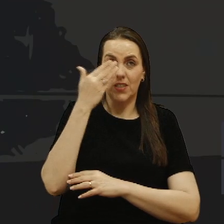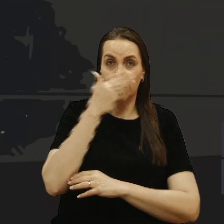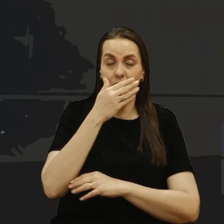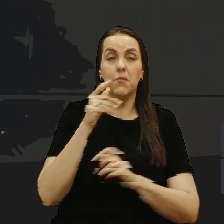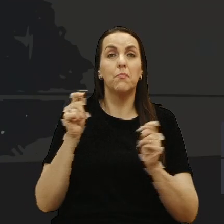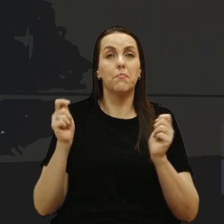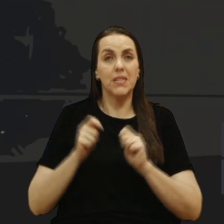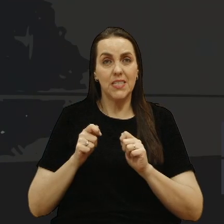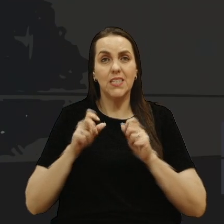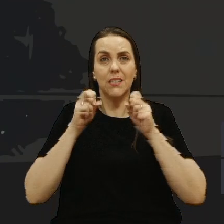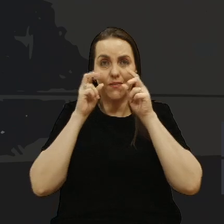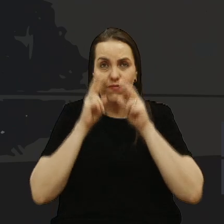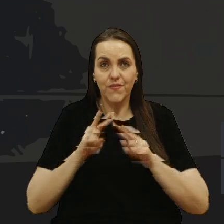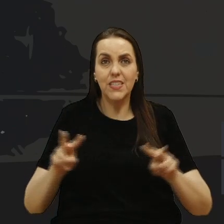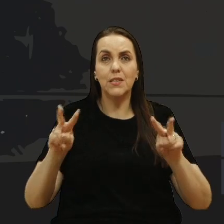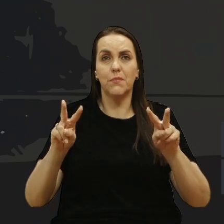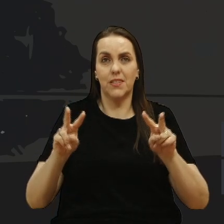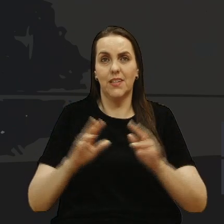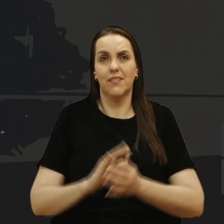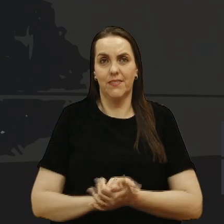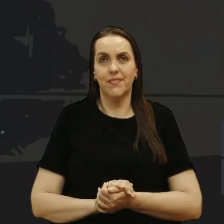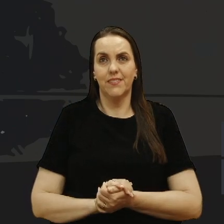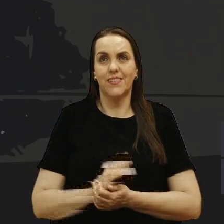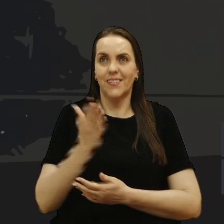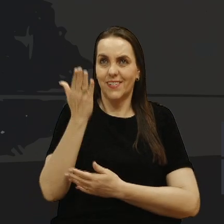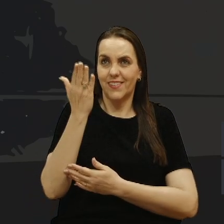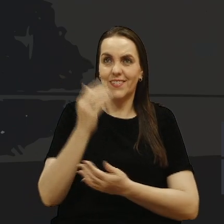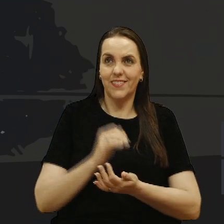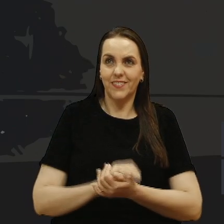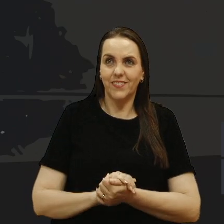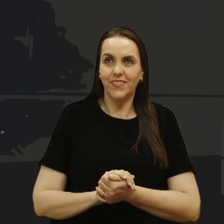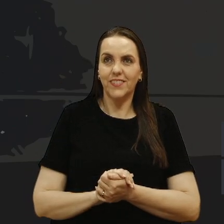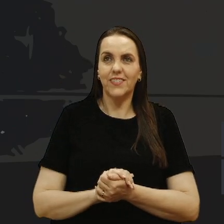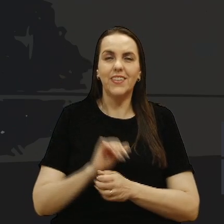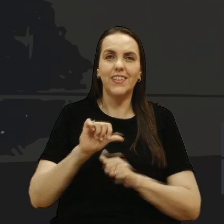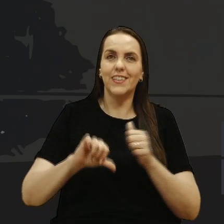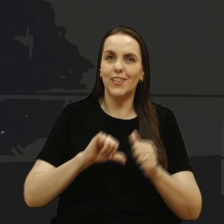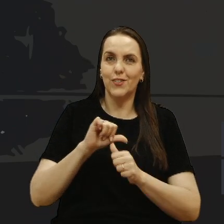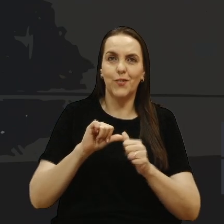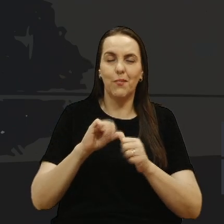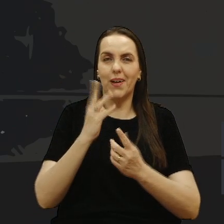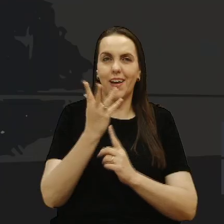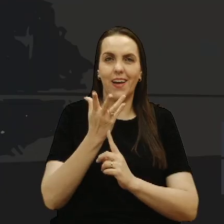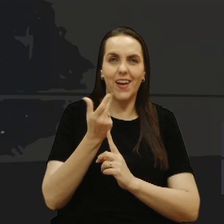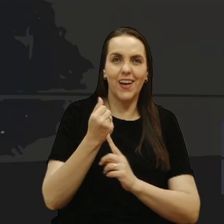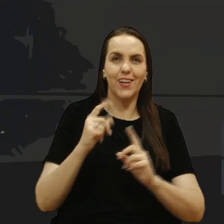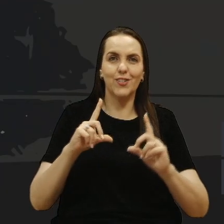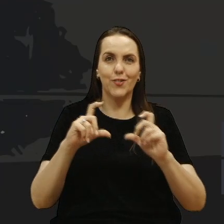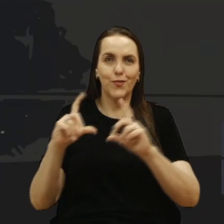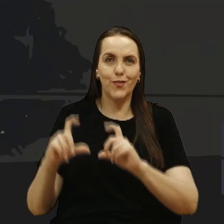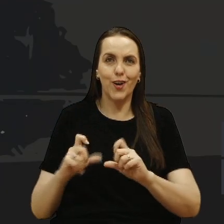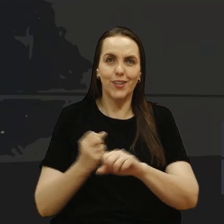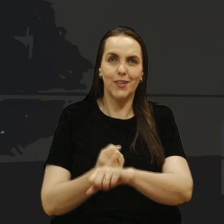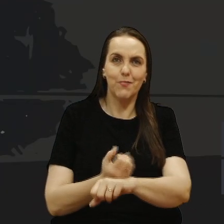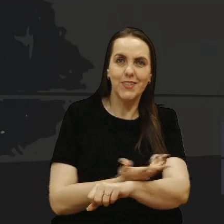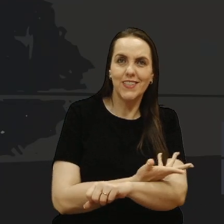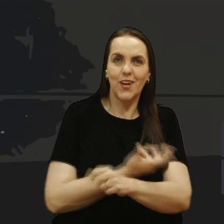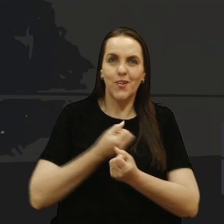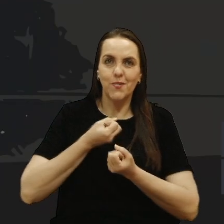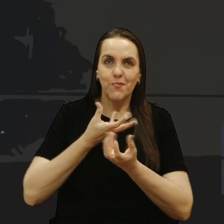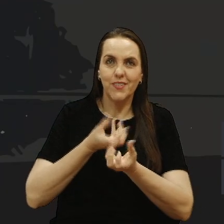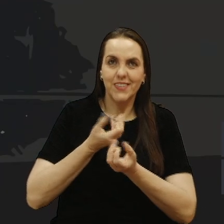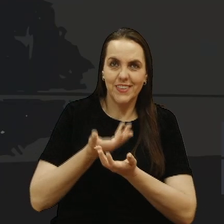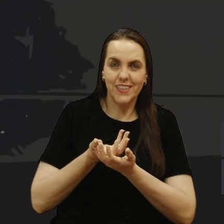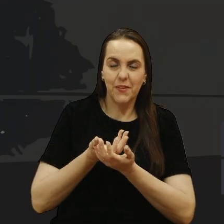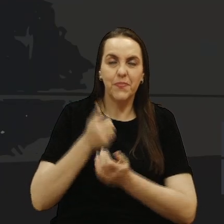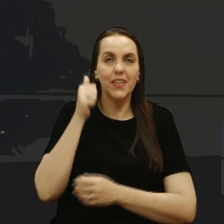visível, e aí, nesse caso em específico, transforma em arte, em fotografia, em emoção, em poesia. Então, as meninas do